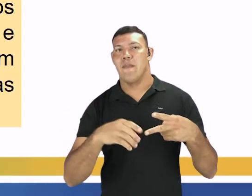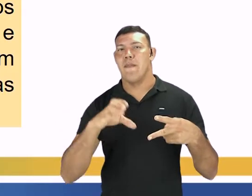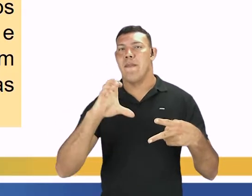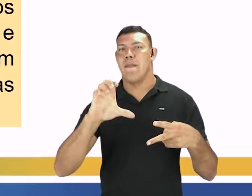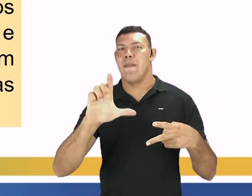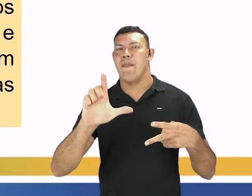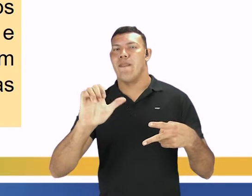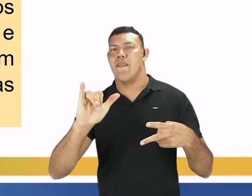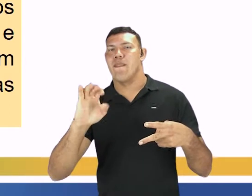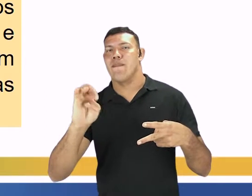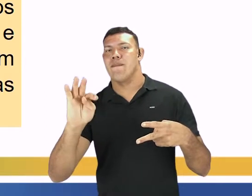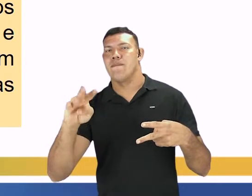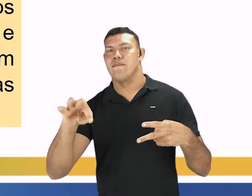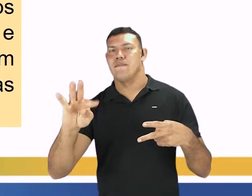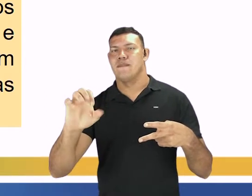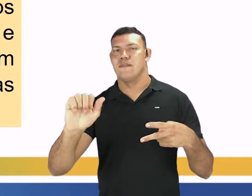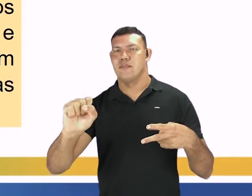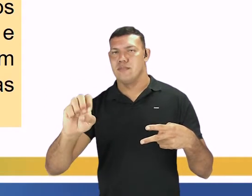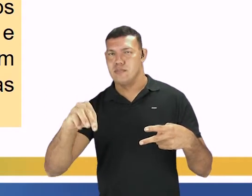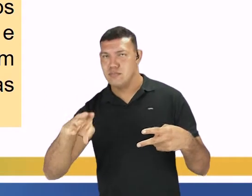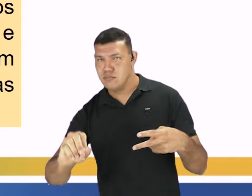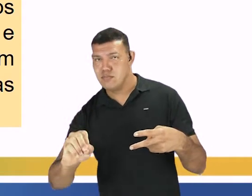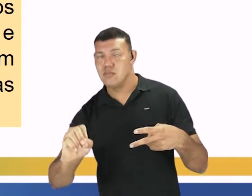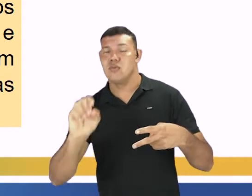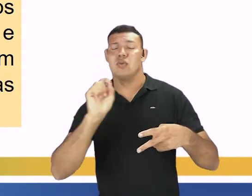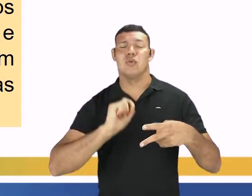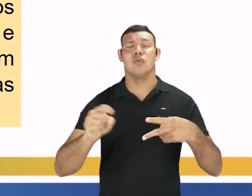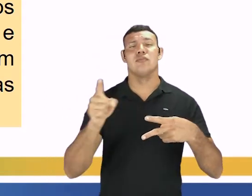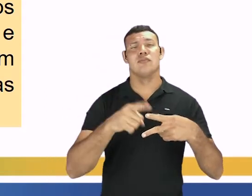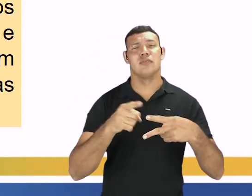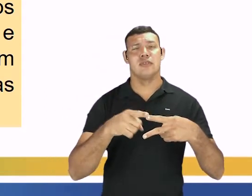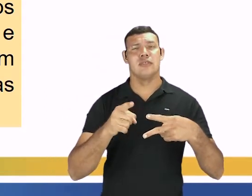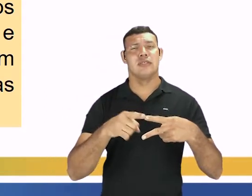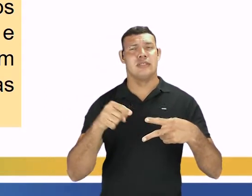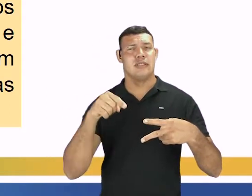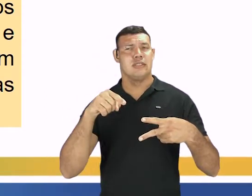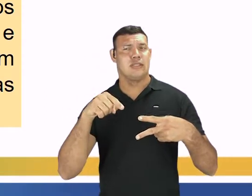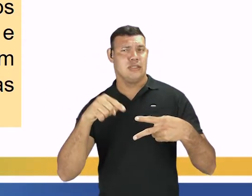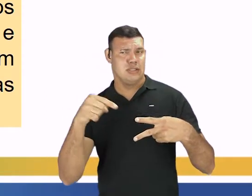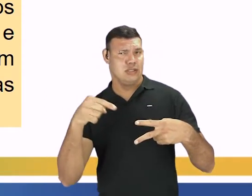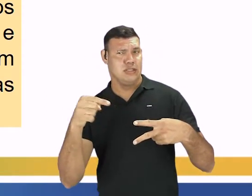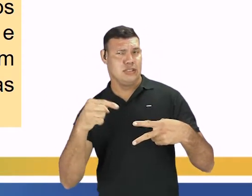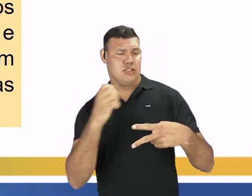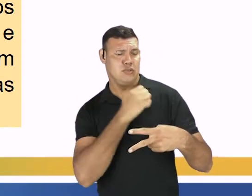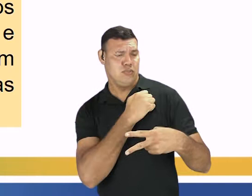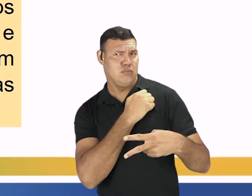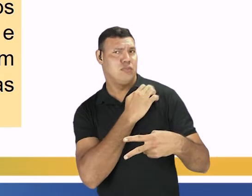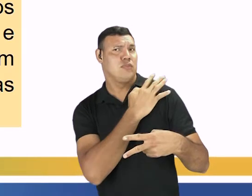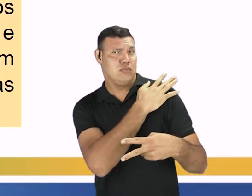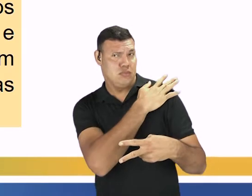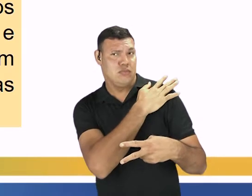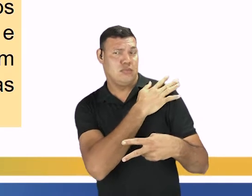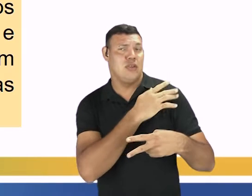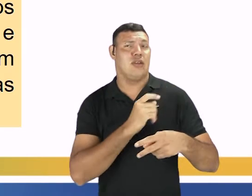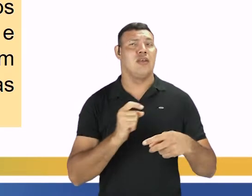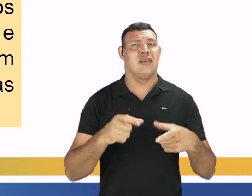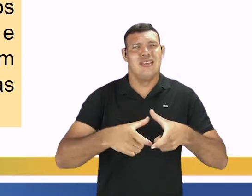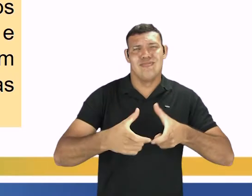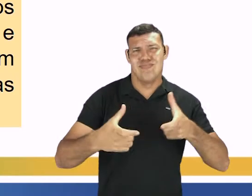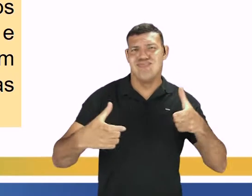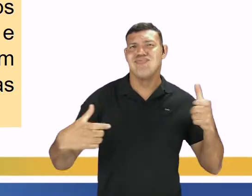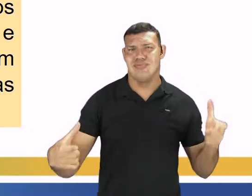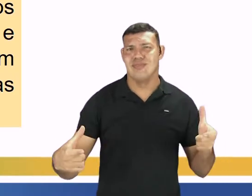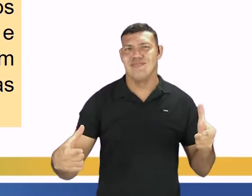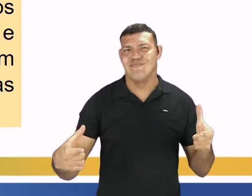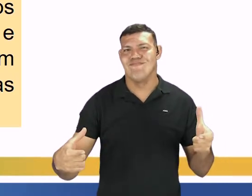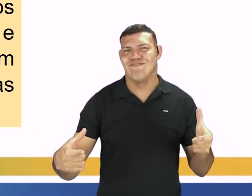clientelismo, né? O coronelismo, ele vem fazendo alusão aí aos coronéis, né? Porque, como eu disse, a maior parte da